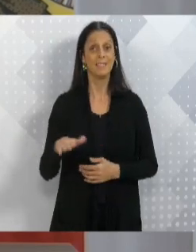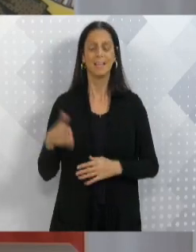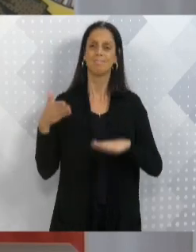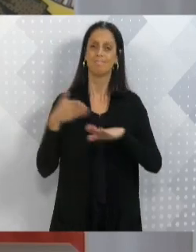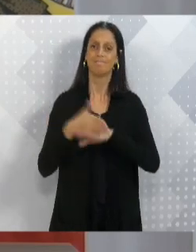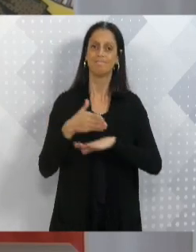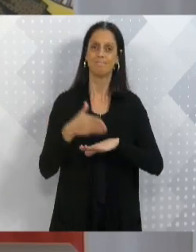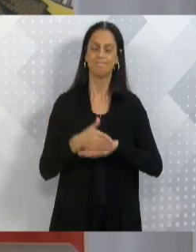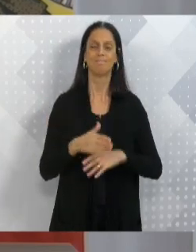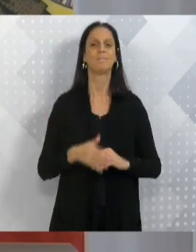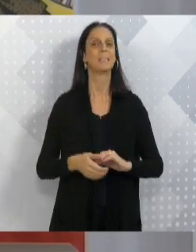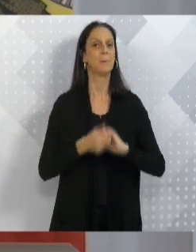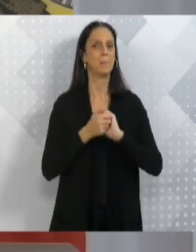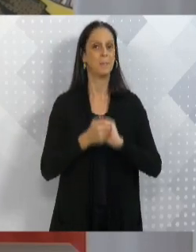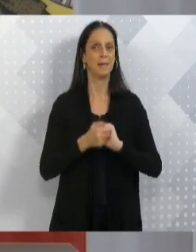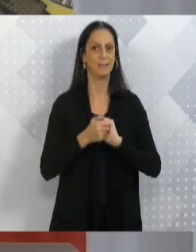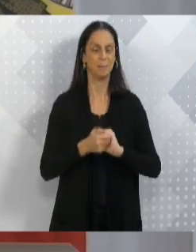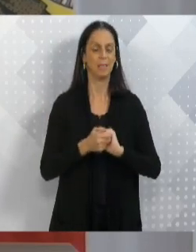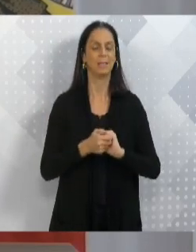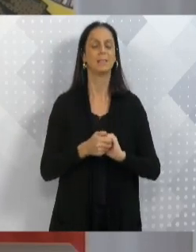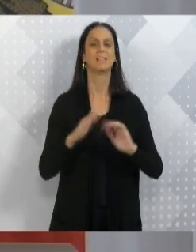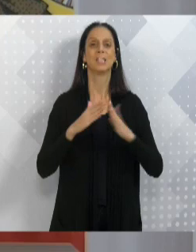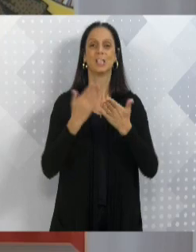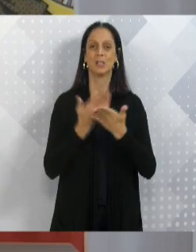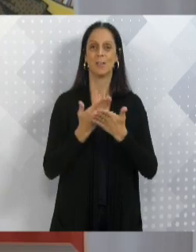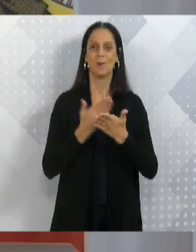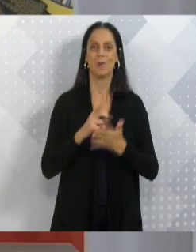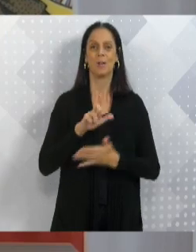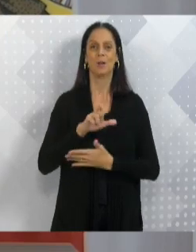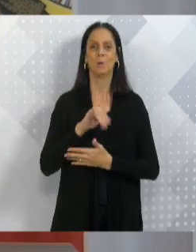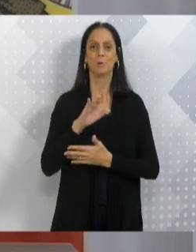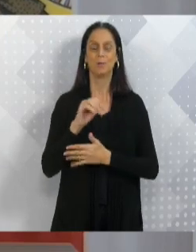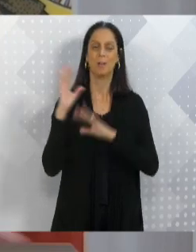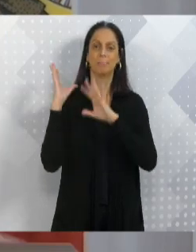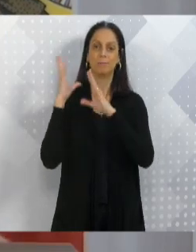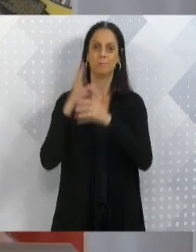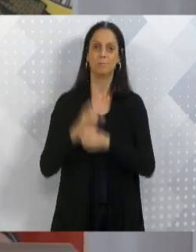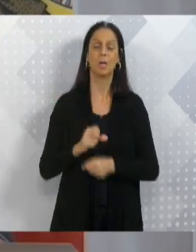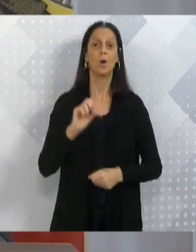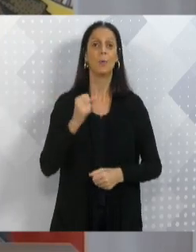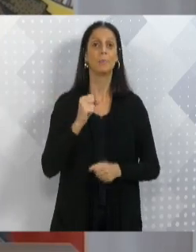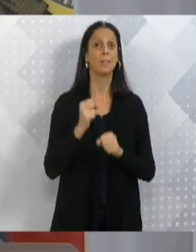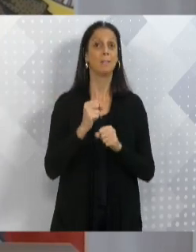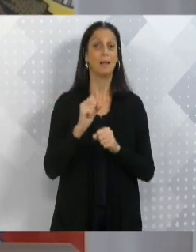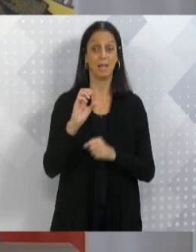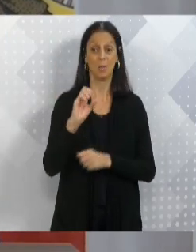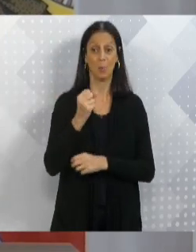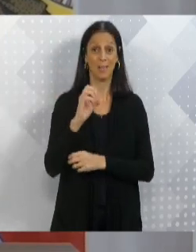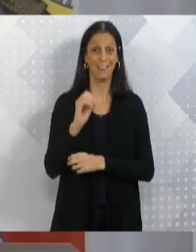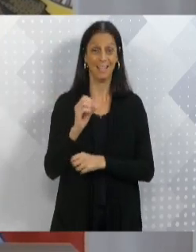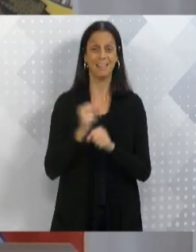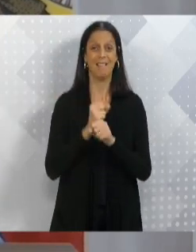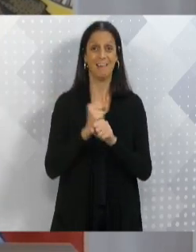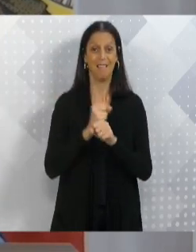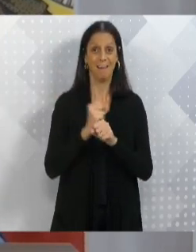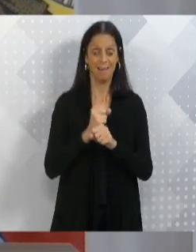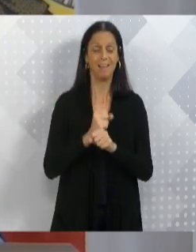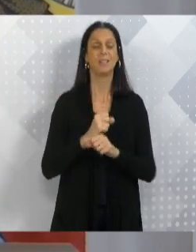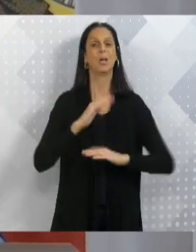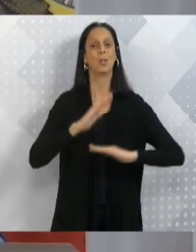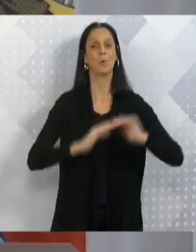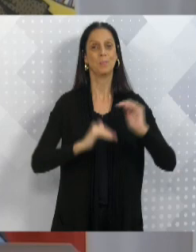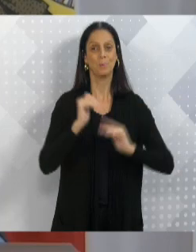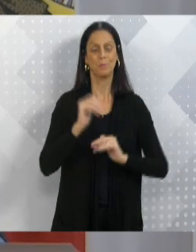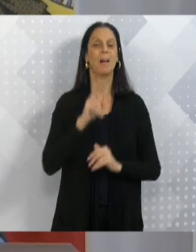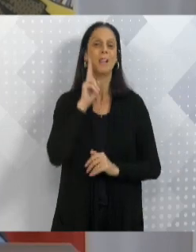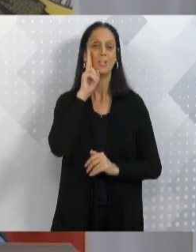forma geral. Parabéns, Lúcio Esteves, pelos seus 80 anos construindo a história da nossa gente. Quero destacar